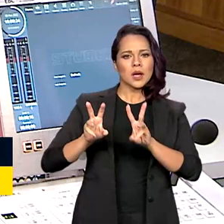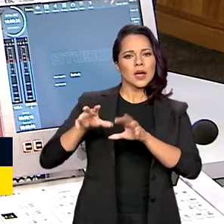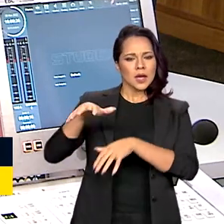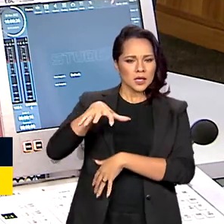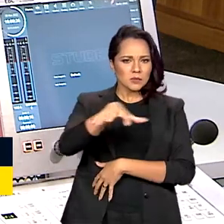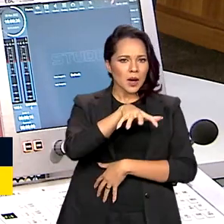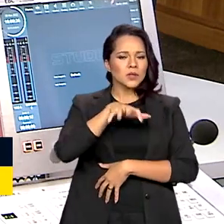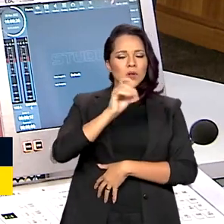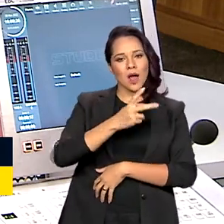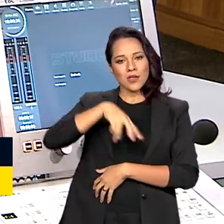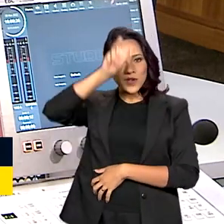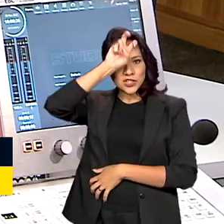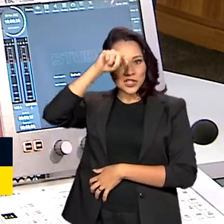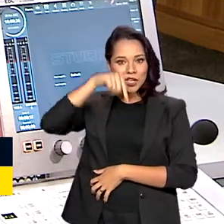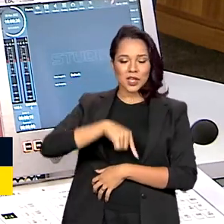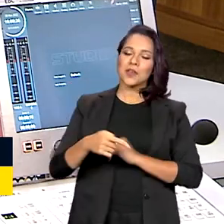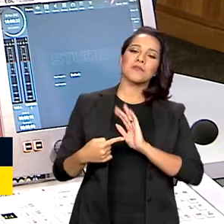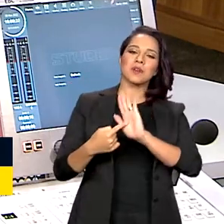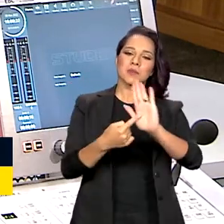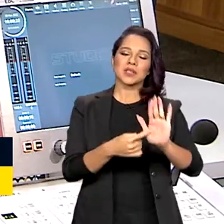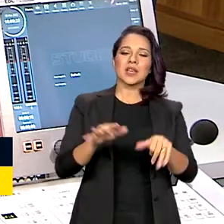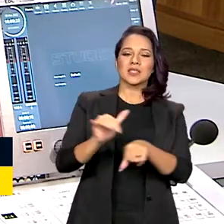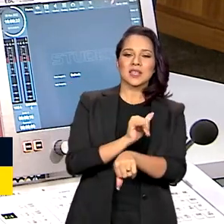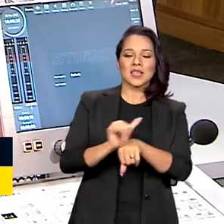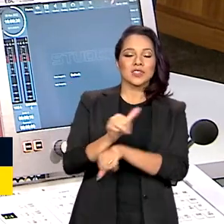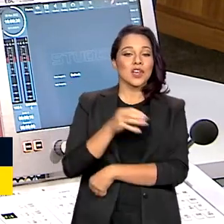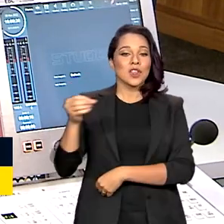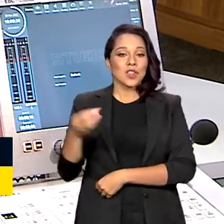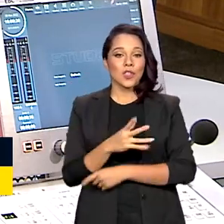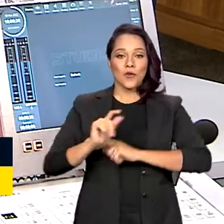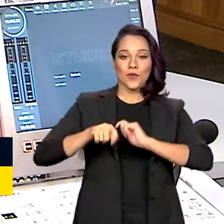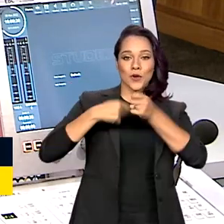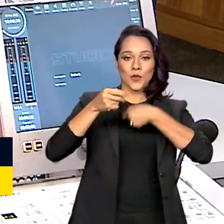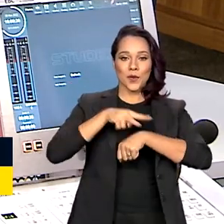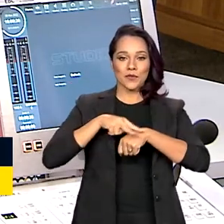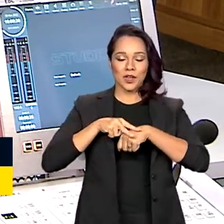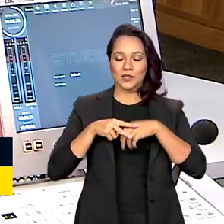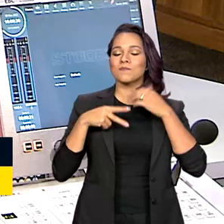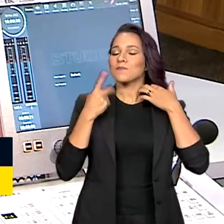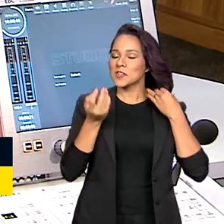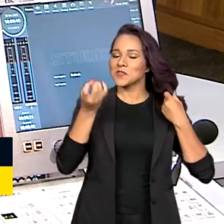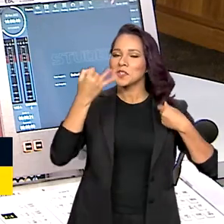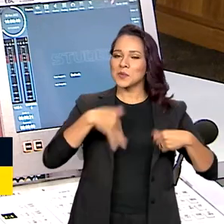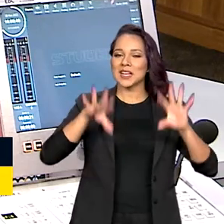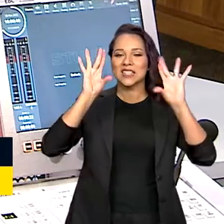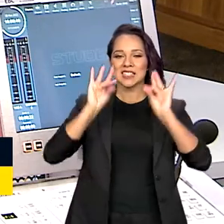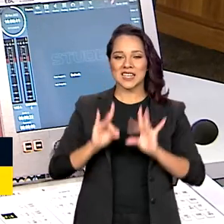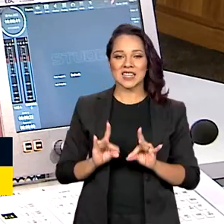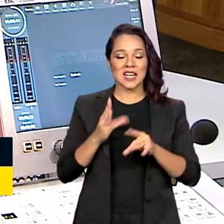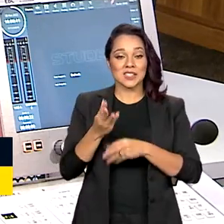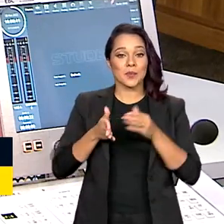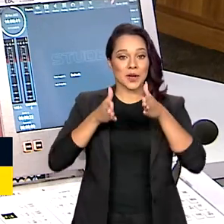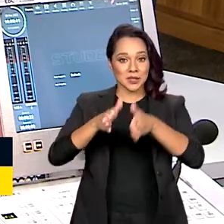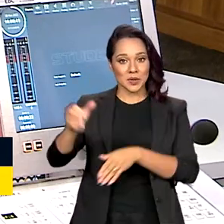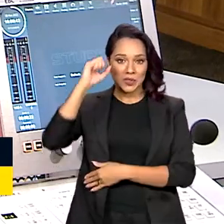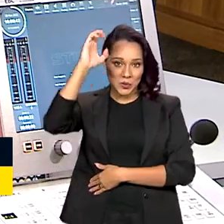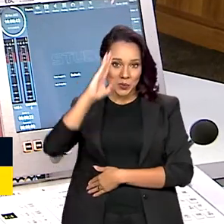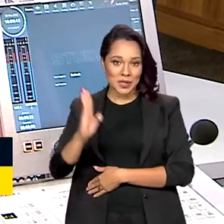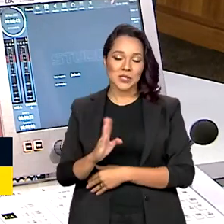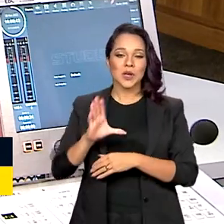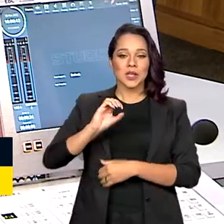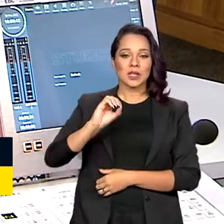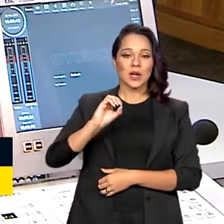no Egito e aqui vão apresentar ações da nova economia verde. E vamos dar todos os detalhes da participação brasileira